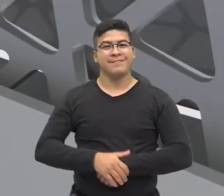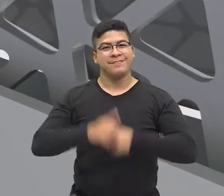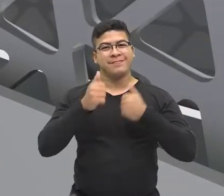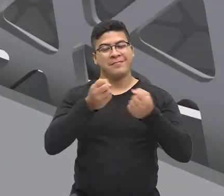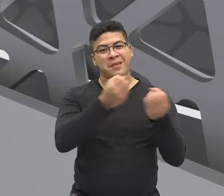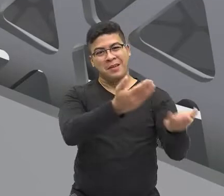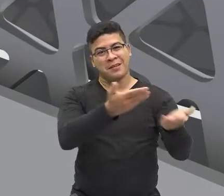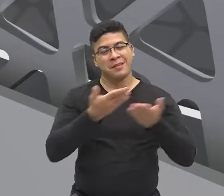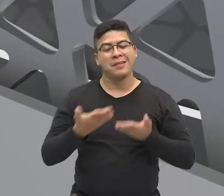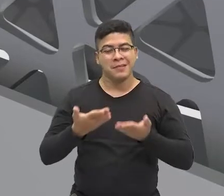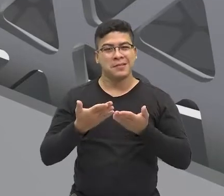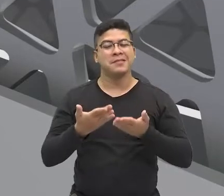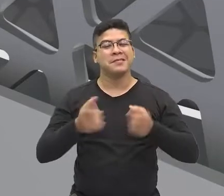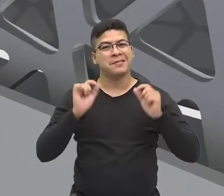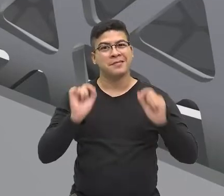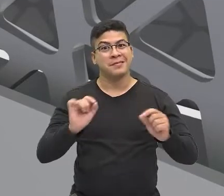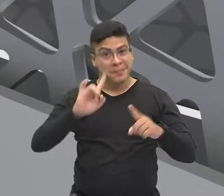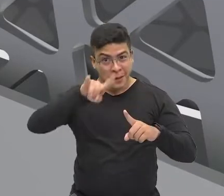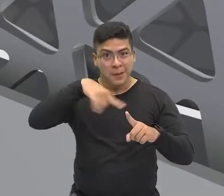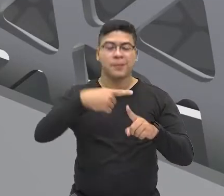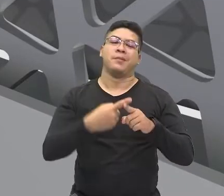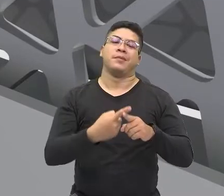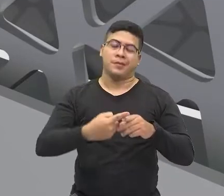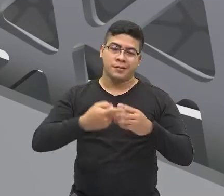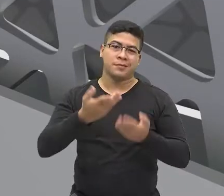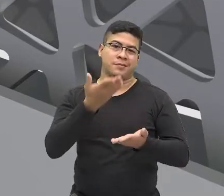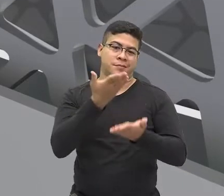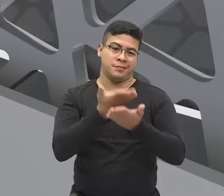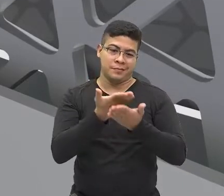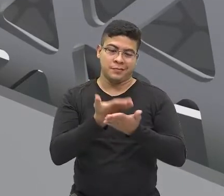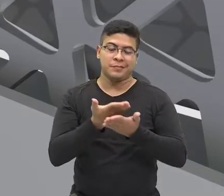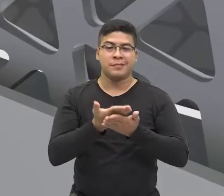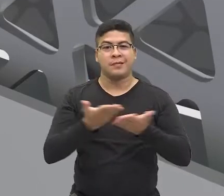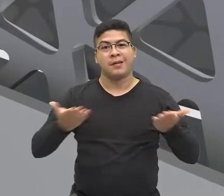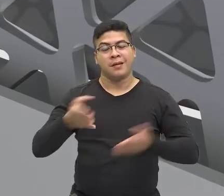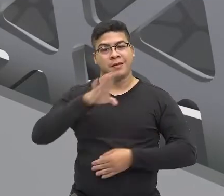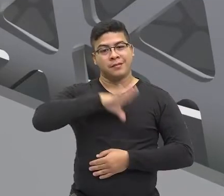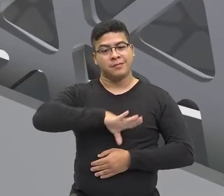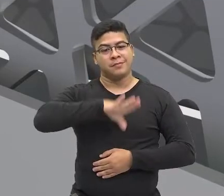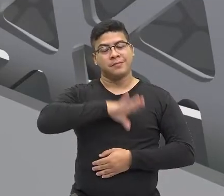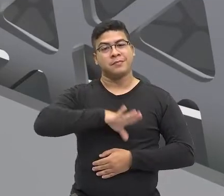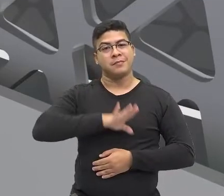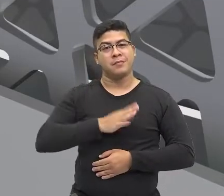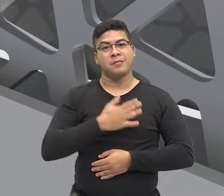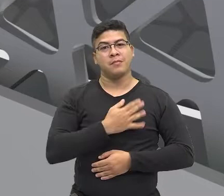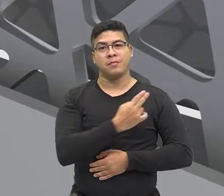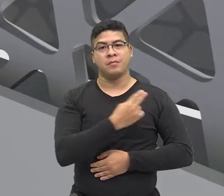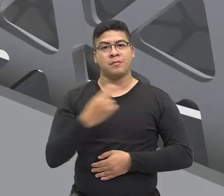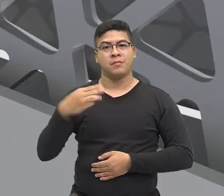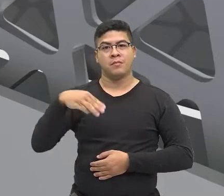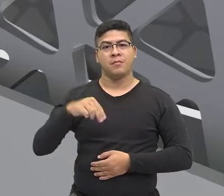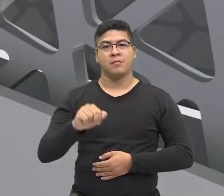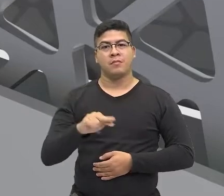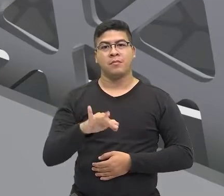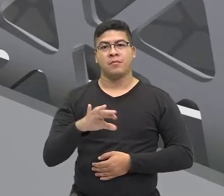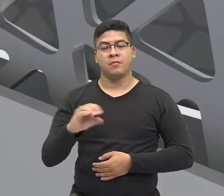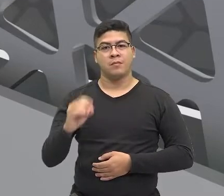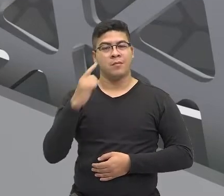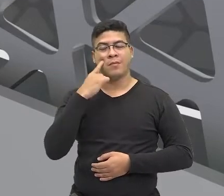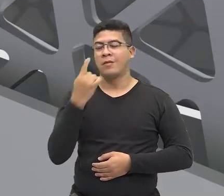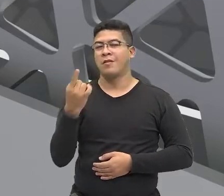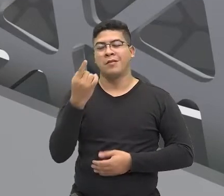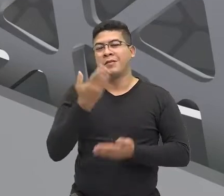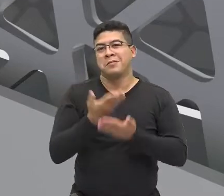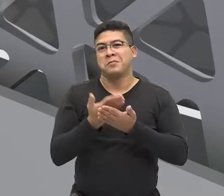Sejam bem-vindos! Mais uma aula de língua portuguesa. Sou o professor Mário. Vamos ler o objeto do conhecimento da